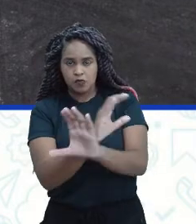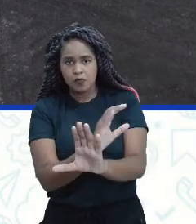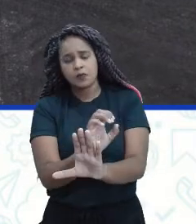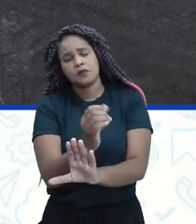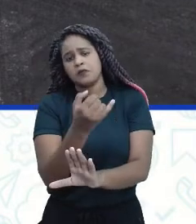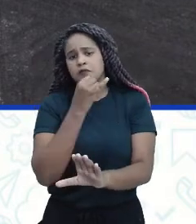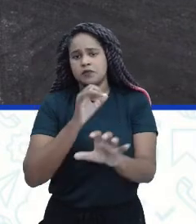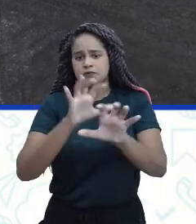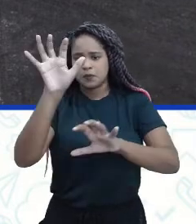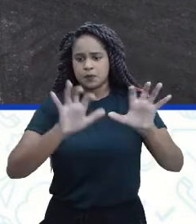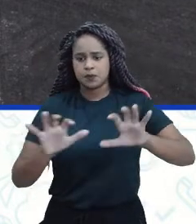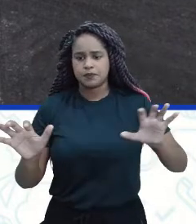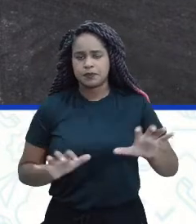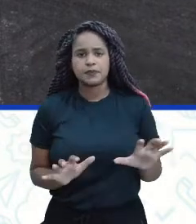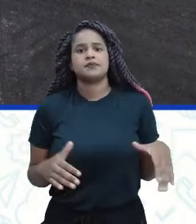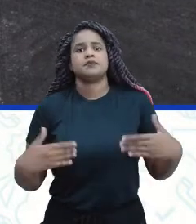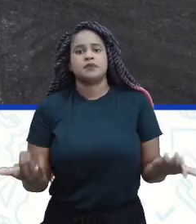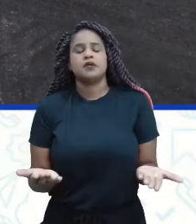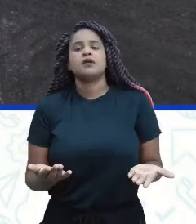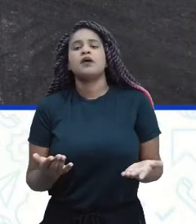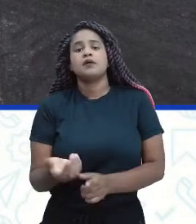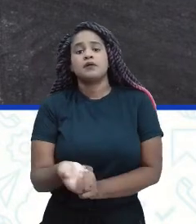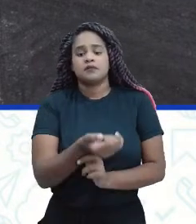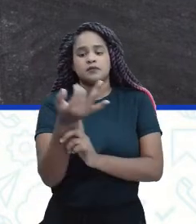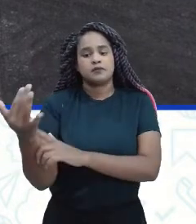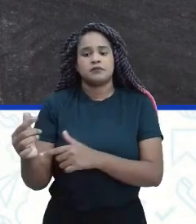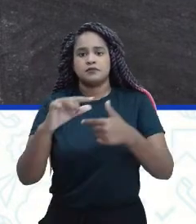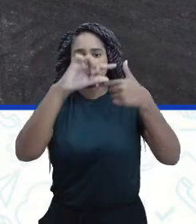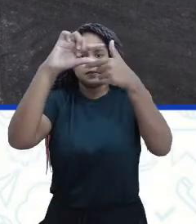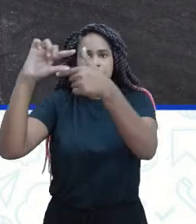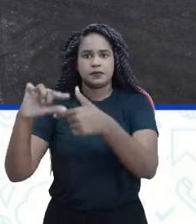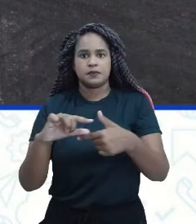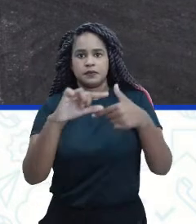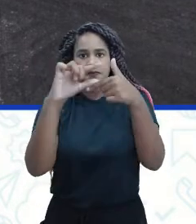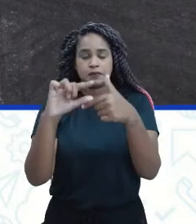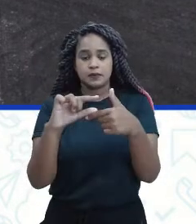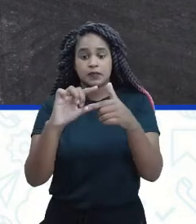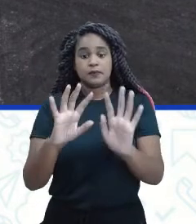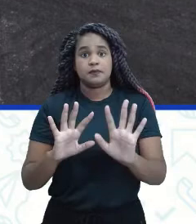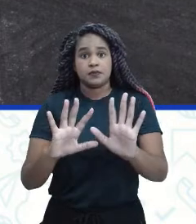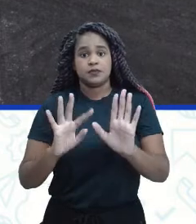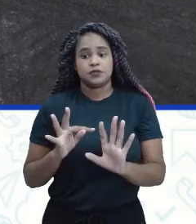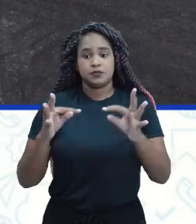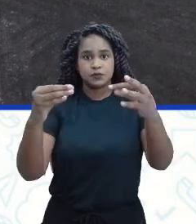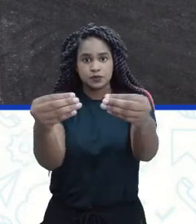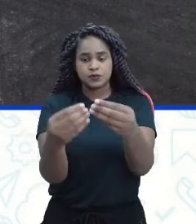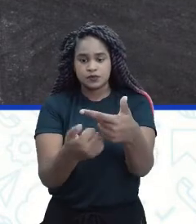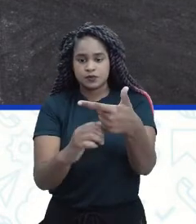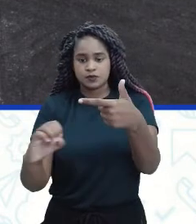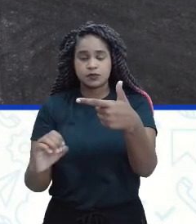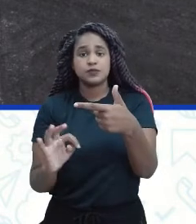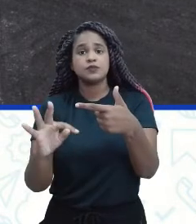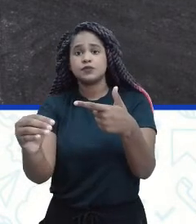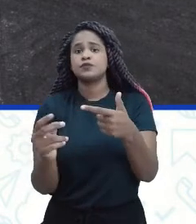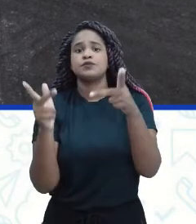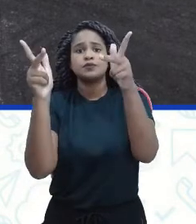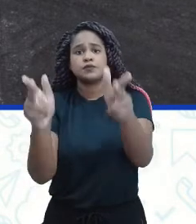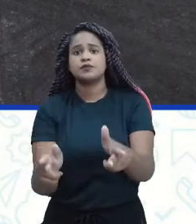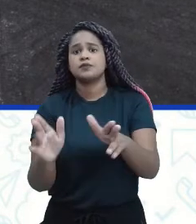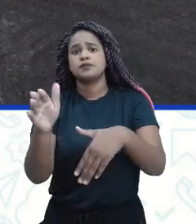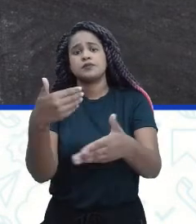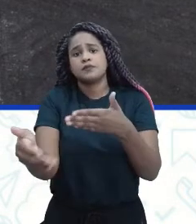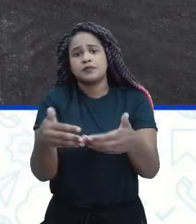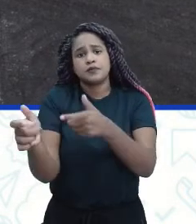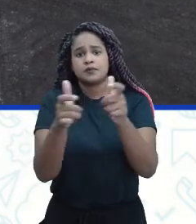ou espalhar esses quadradinhos, como a quantidade de partes foi em 100 e todas elas são idênticas, independente do local que eu pegar